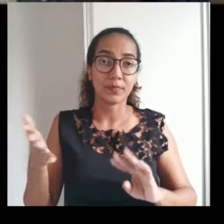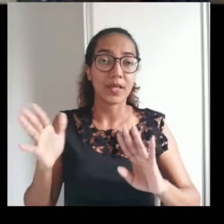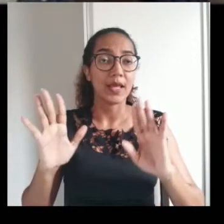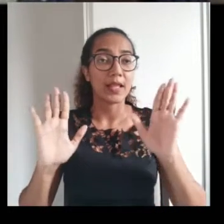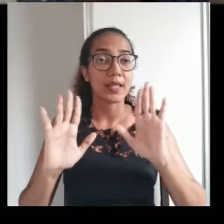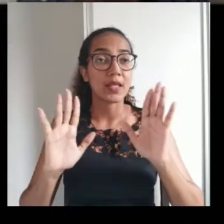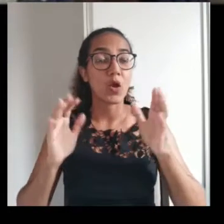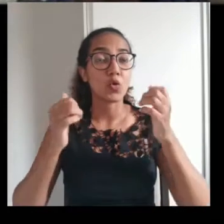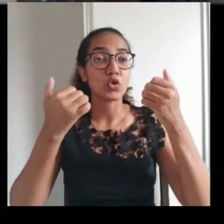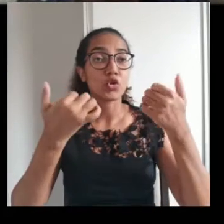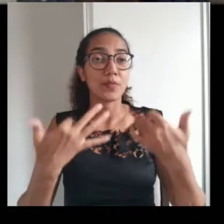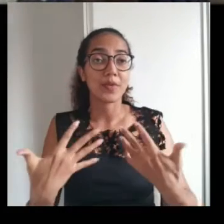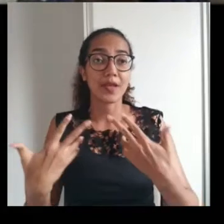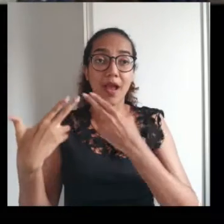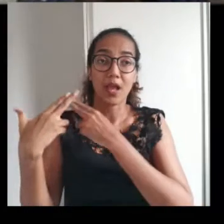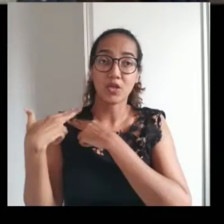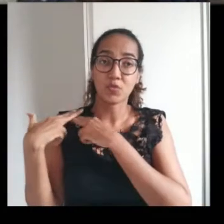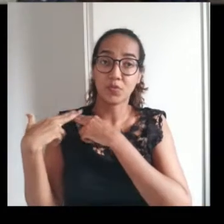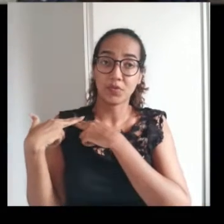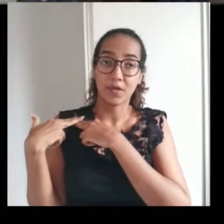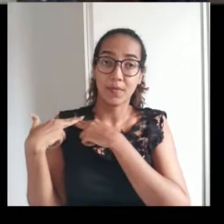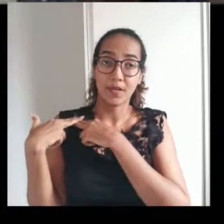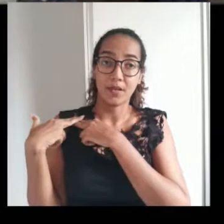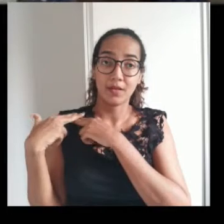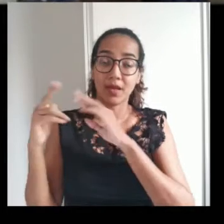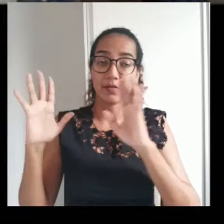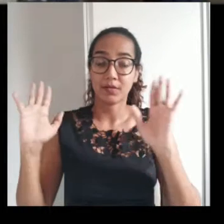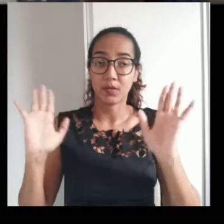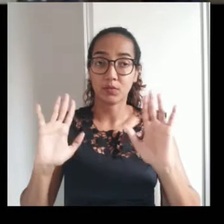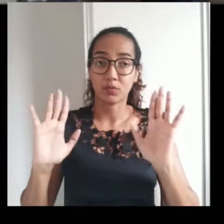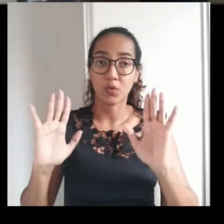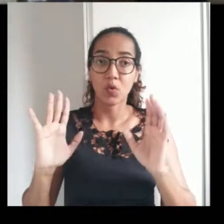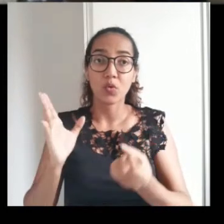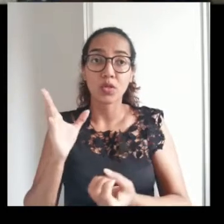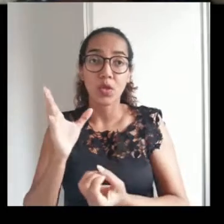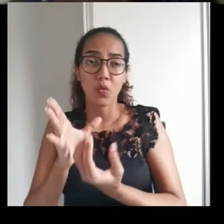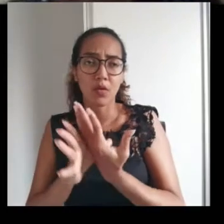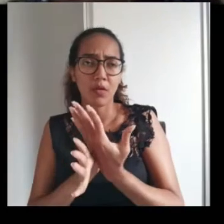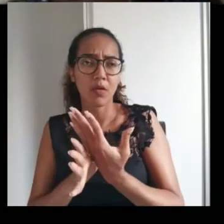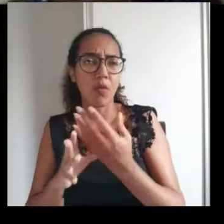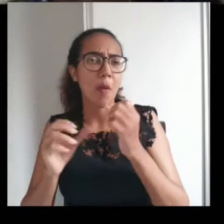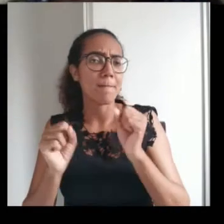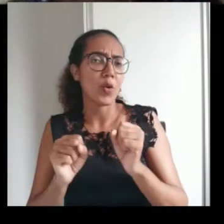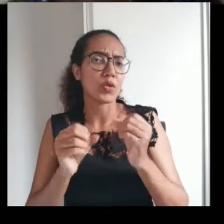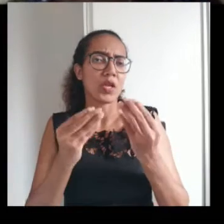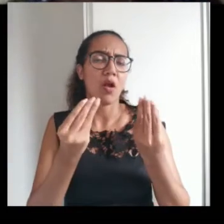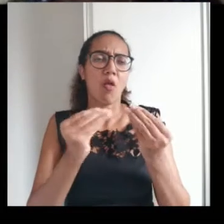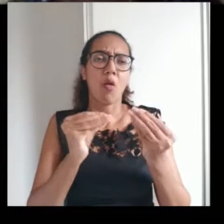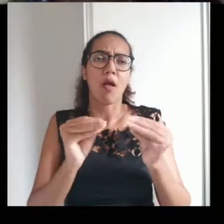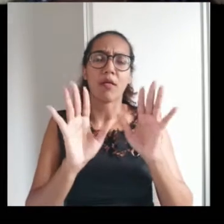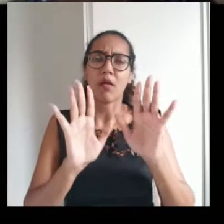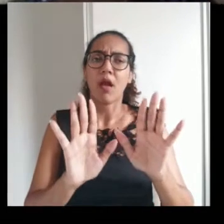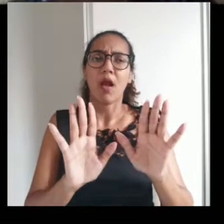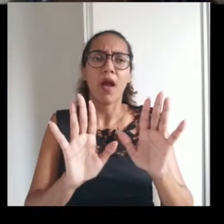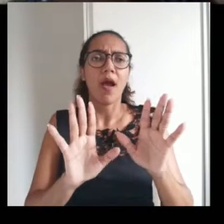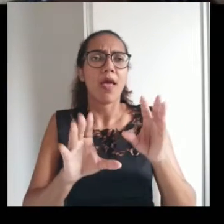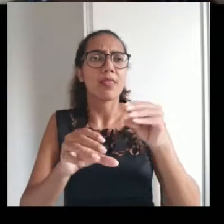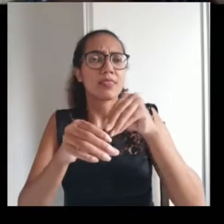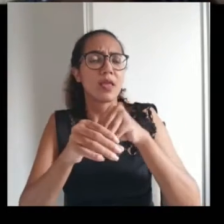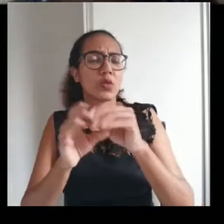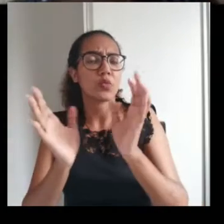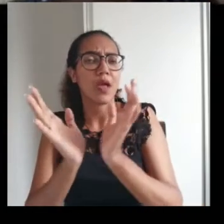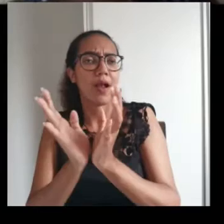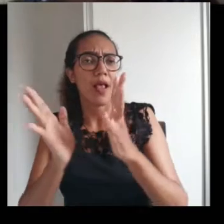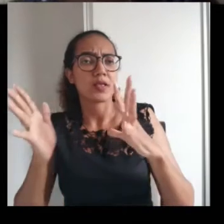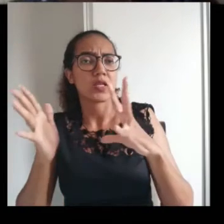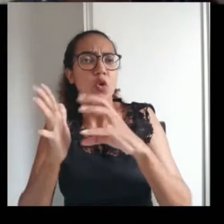responsabilidades dessa entidade básica. Concordam comigo? A partir do momento que eu defino aqui, eu poderia chegar aqui e dizer, Vanilson, eu vou colocar na classe conta